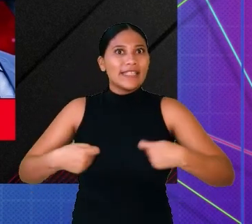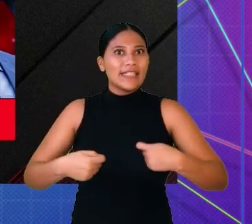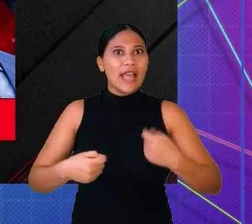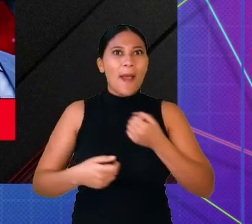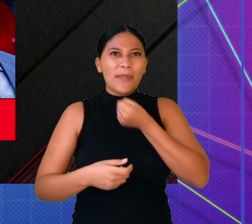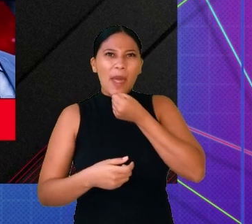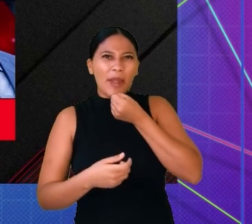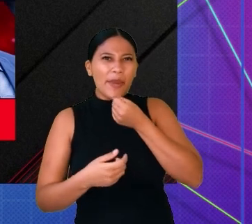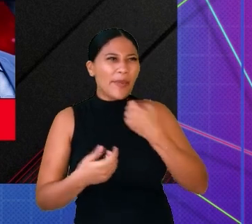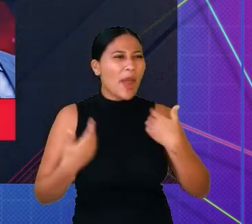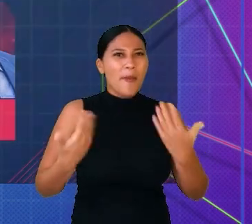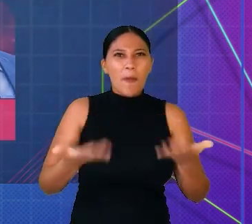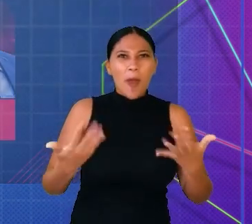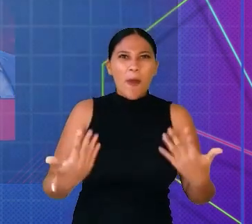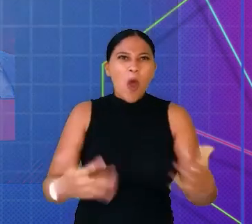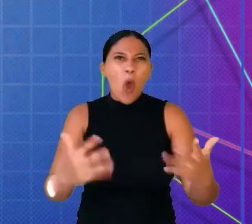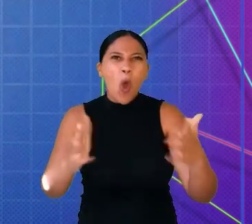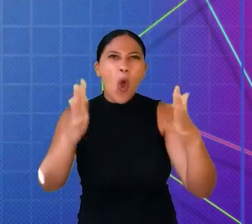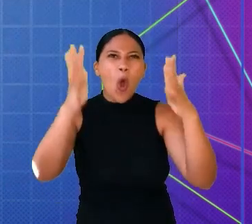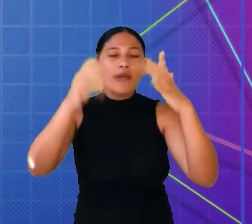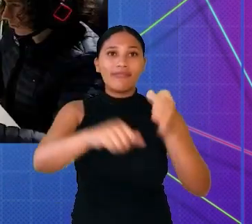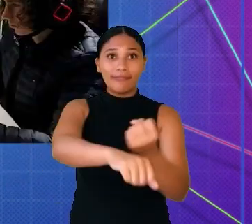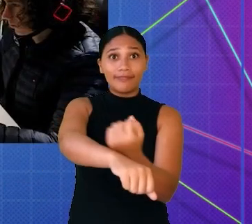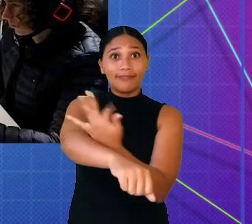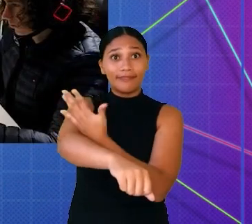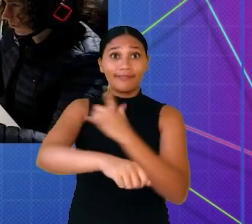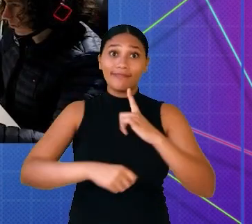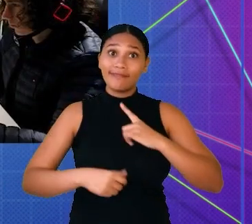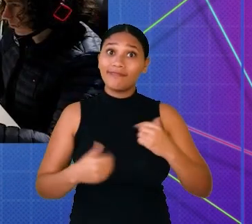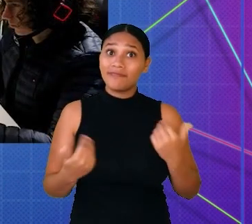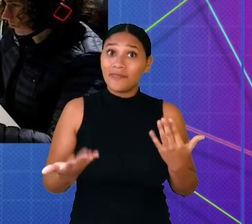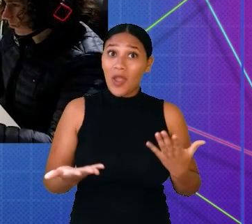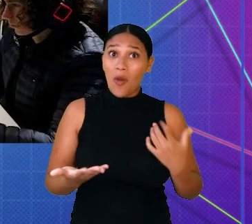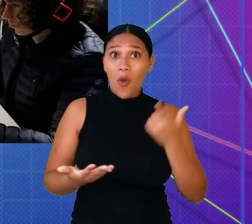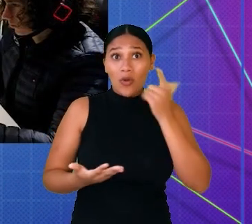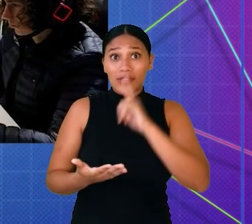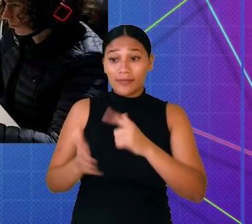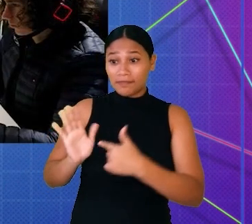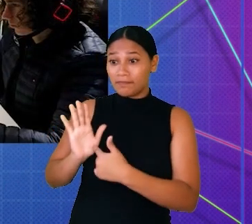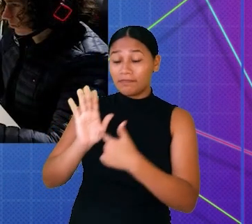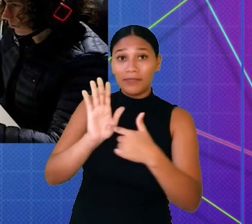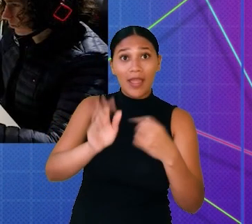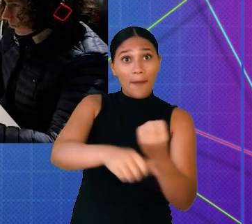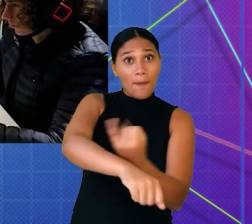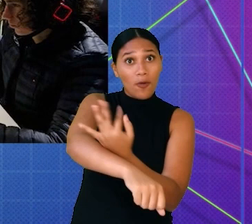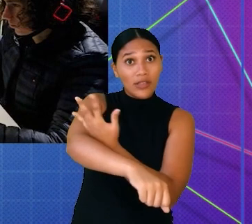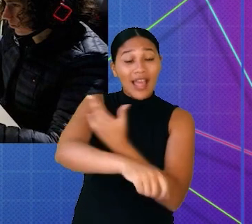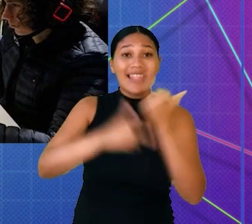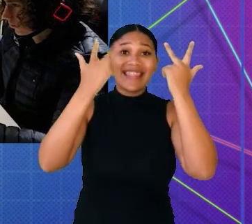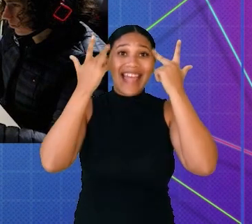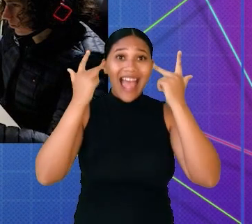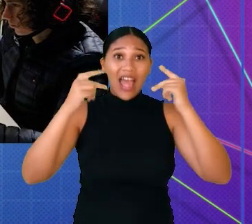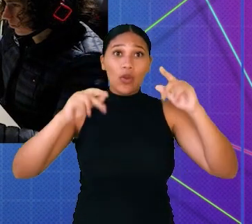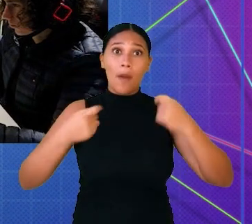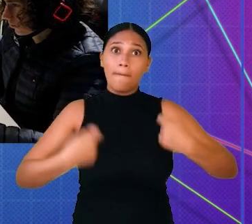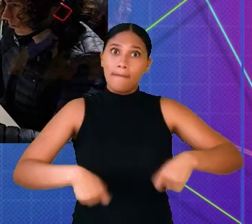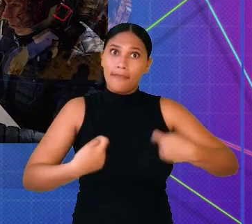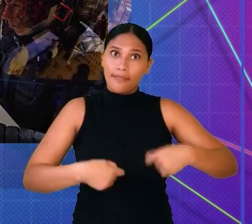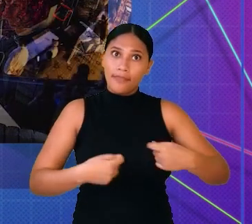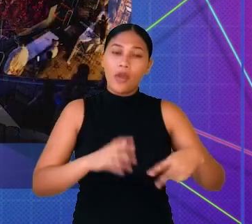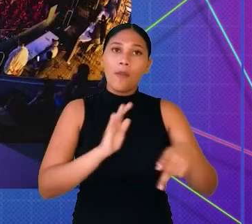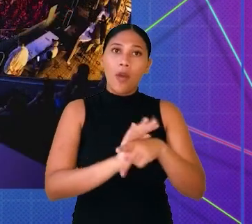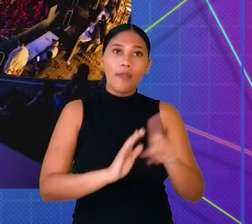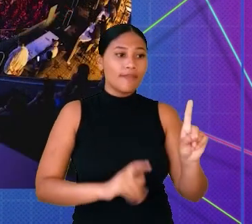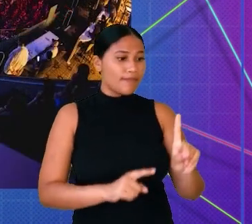momento pede. Todo grande campeonato é envolvido com muita emoção. Então, para conseguir expressar toda essa emoção, é natural